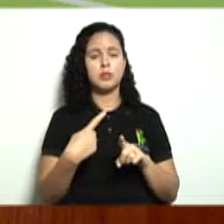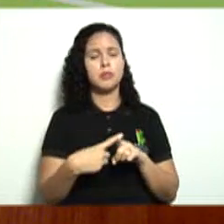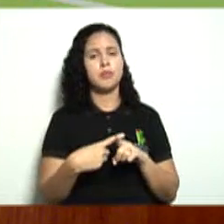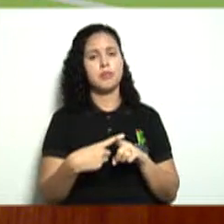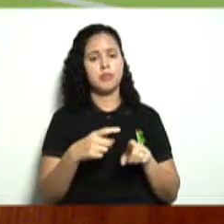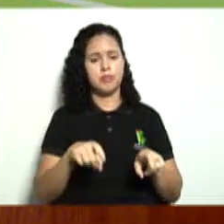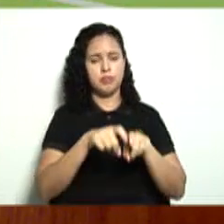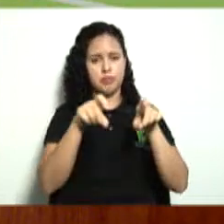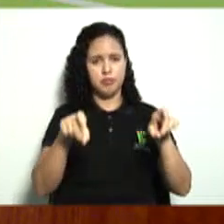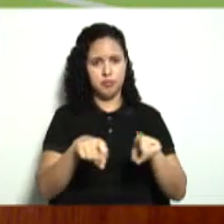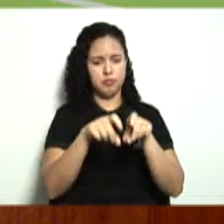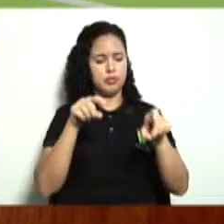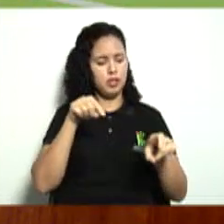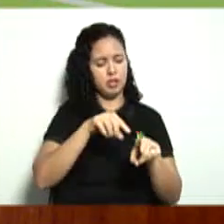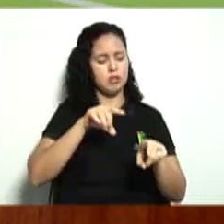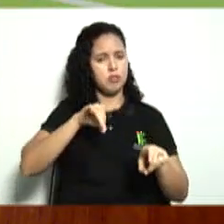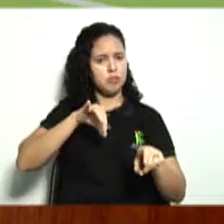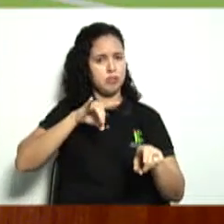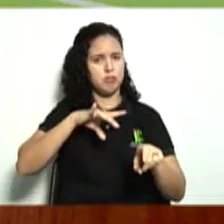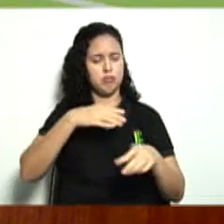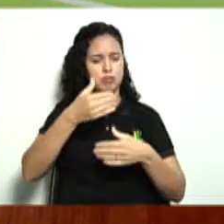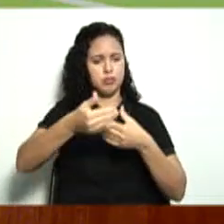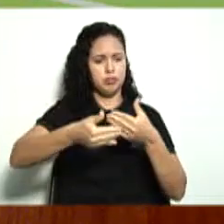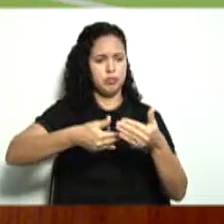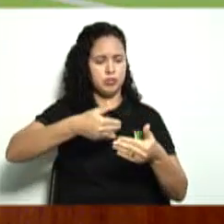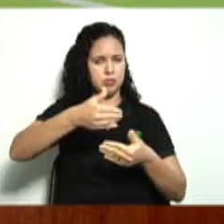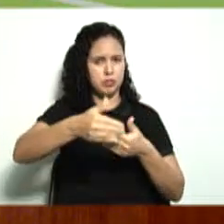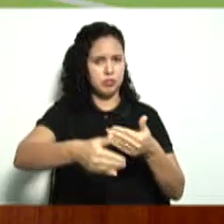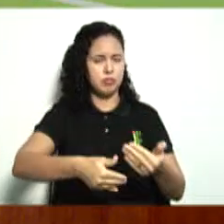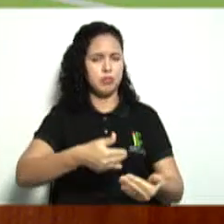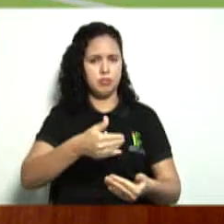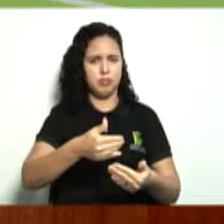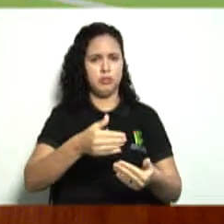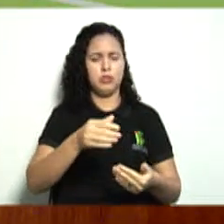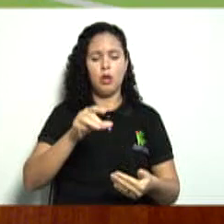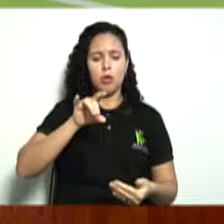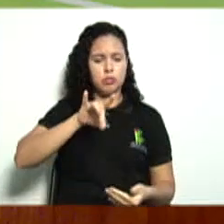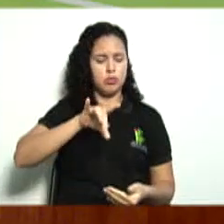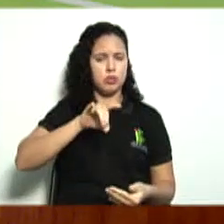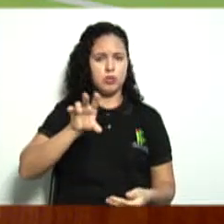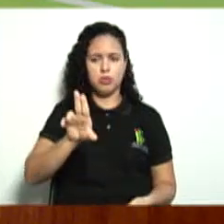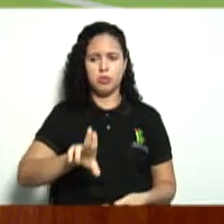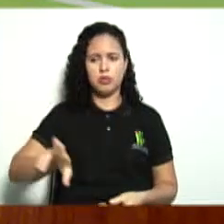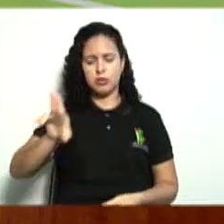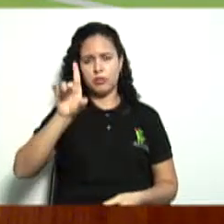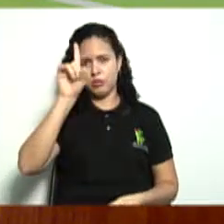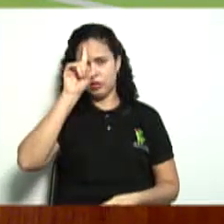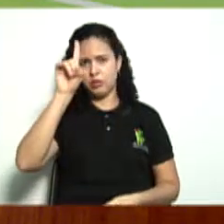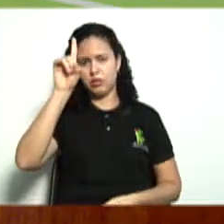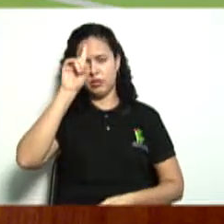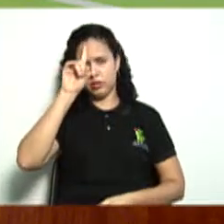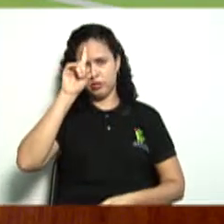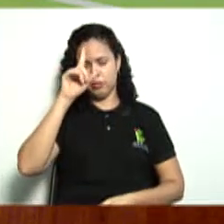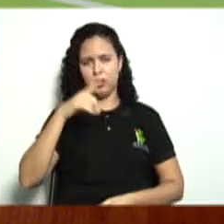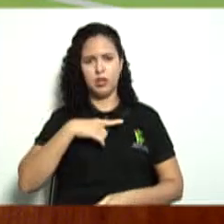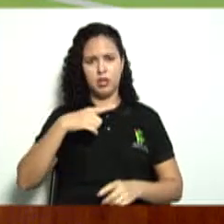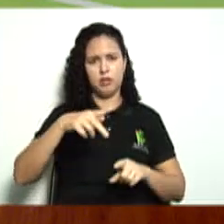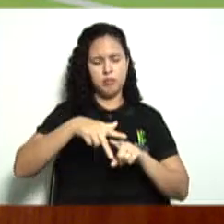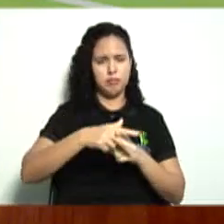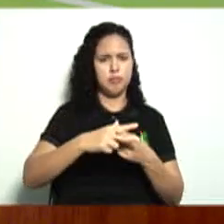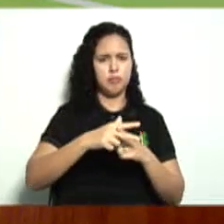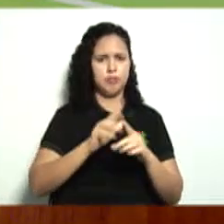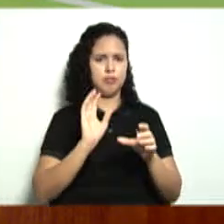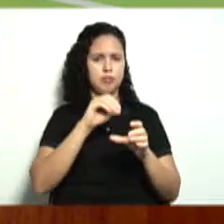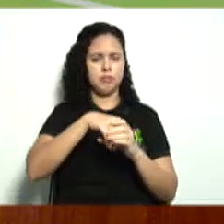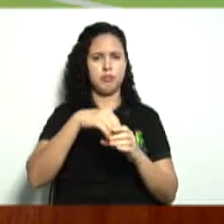é intuitivo e interativo, você vai aprender muita coisa sozinho, no uso, no dia a dia, e tem as ferramentas na internet,